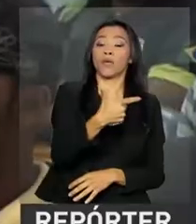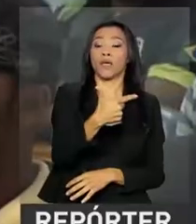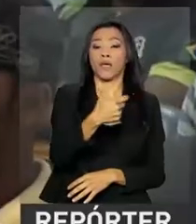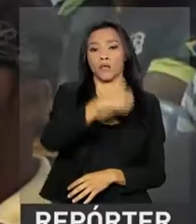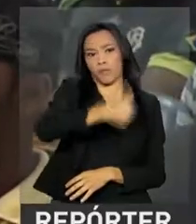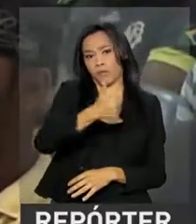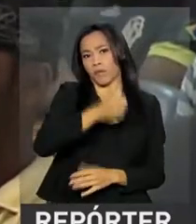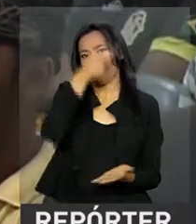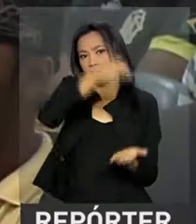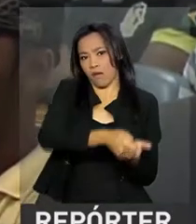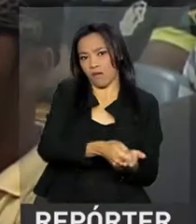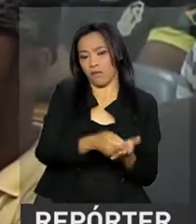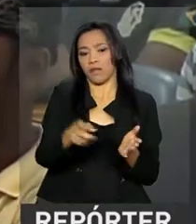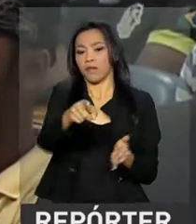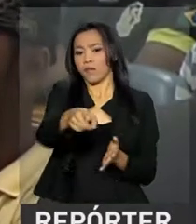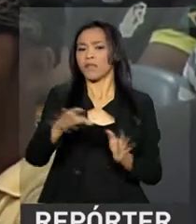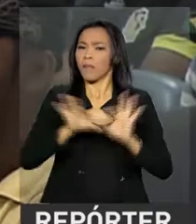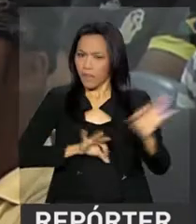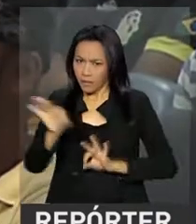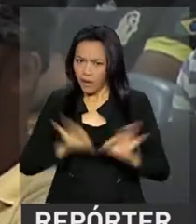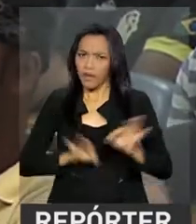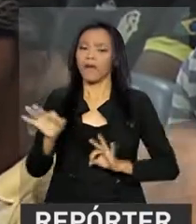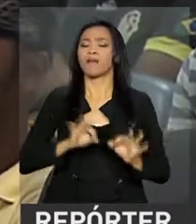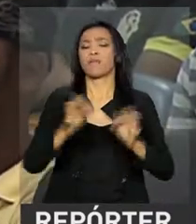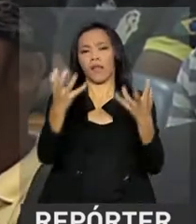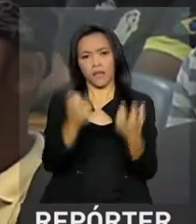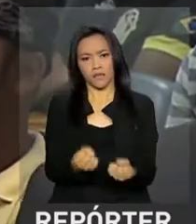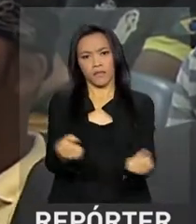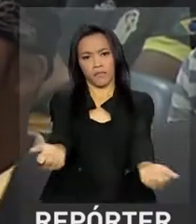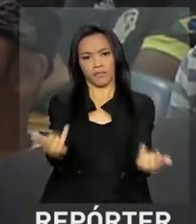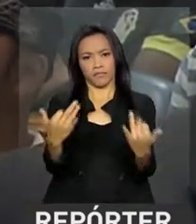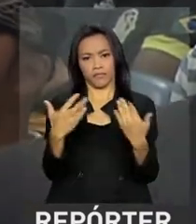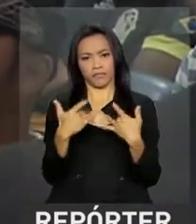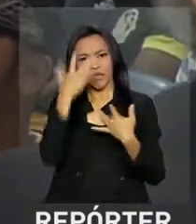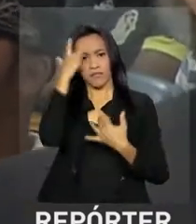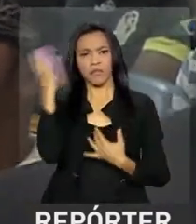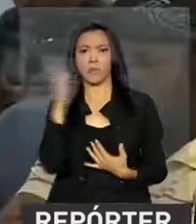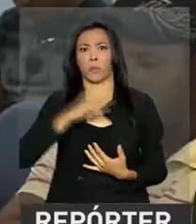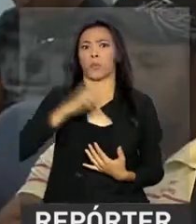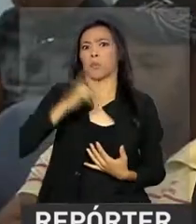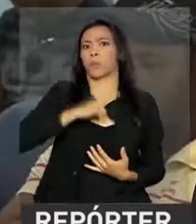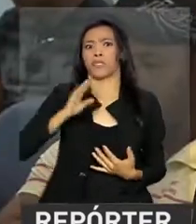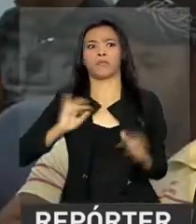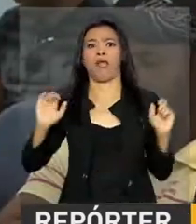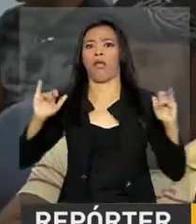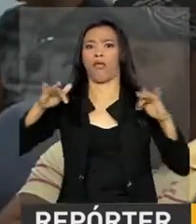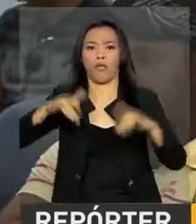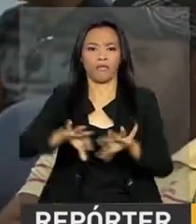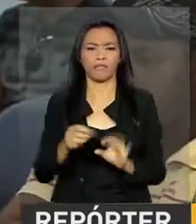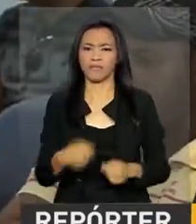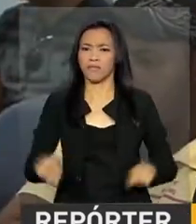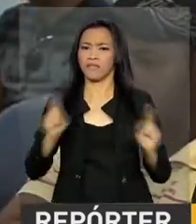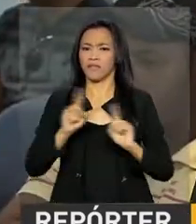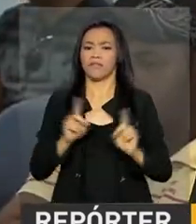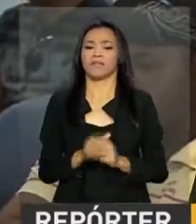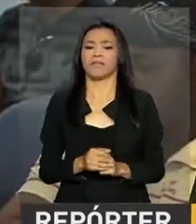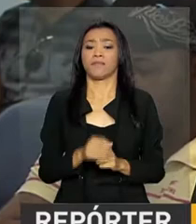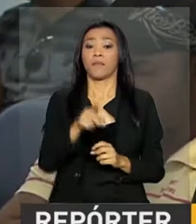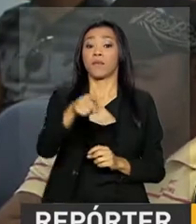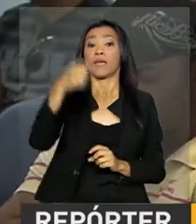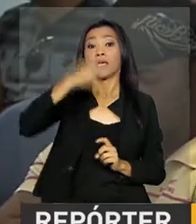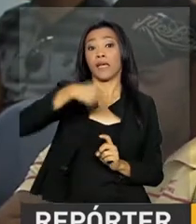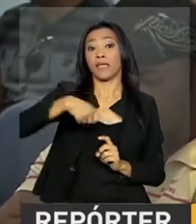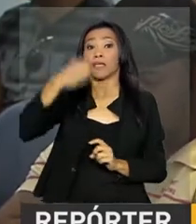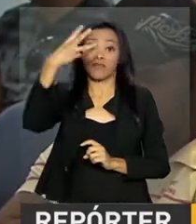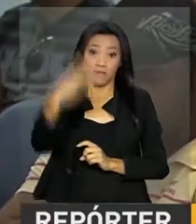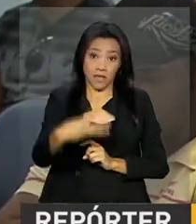Caixa está preparada para atender todos os trabalhadores e que as pessoas não precisam ter pressa. O movimento é maior porque ele abrange 3 meses,